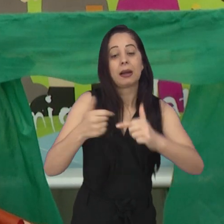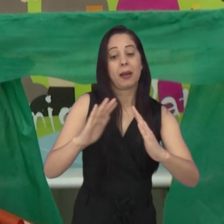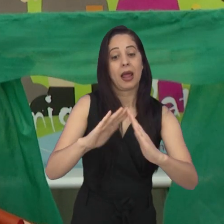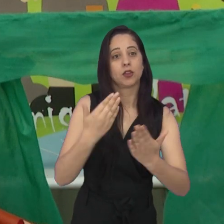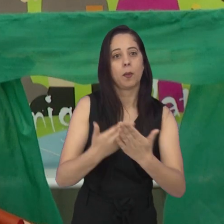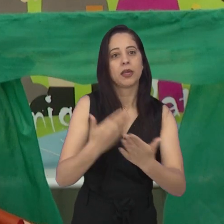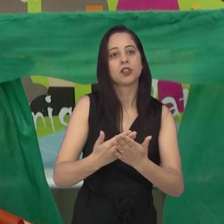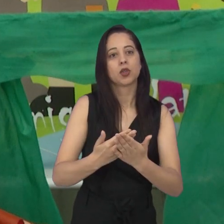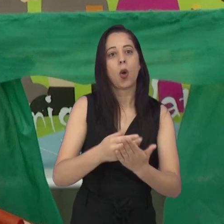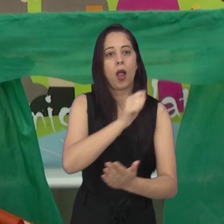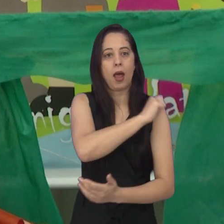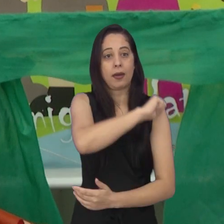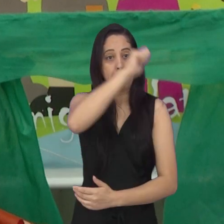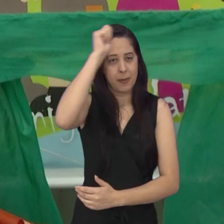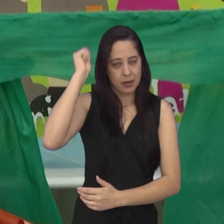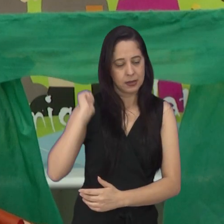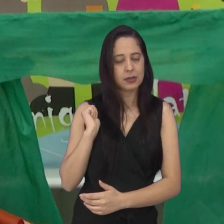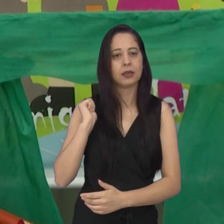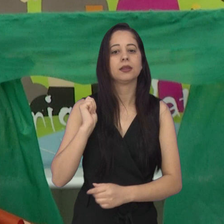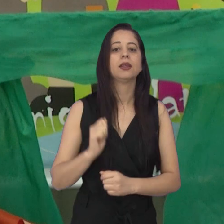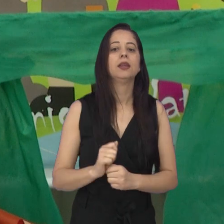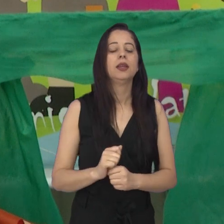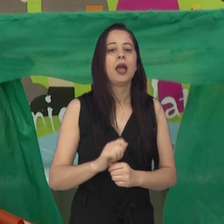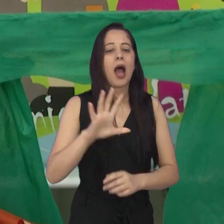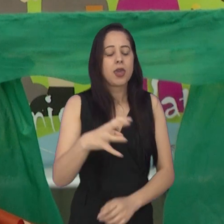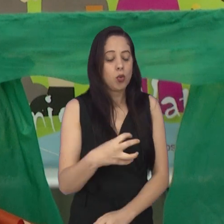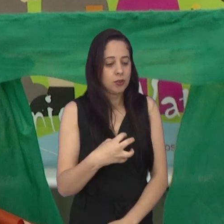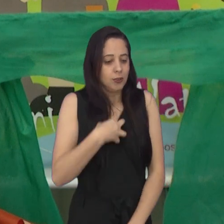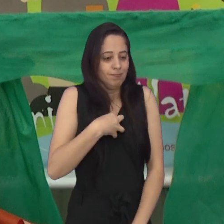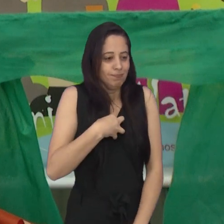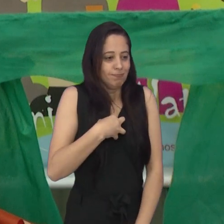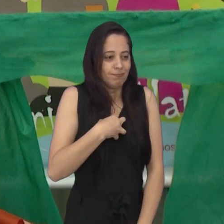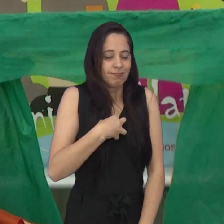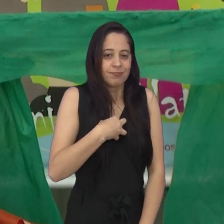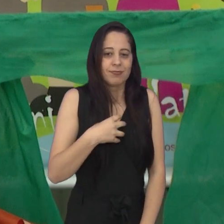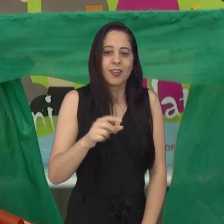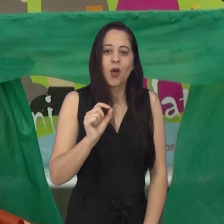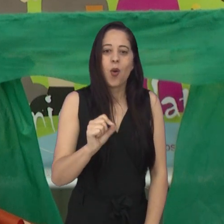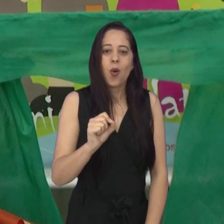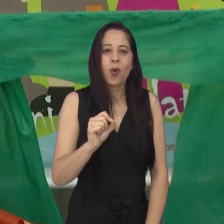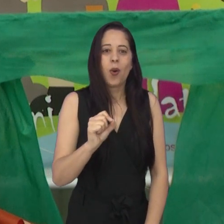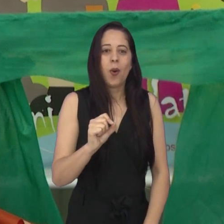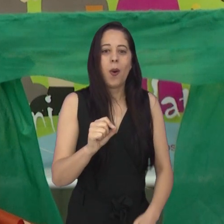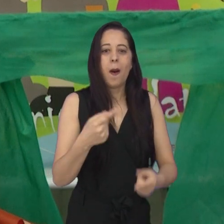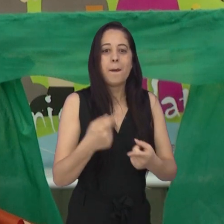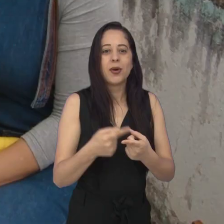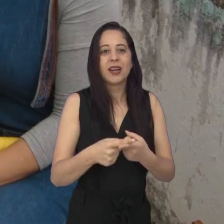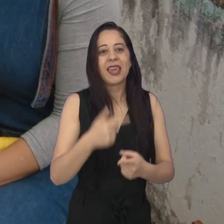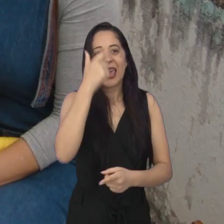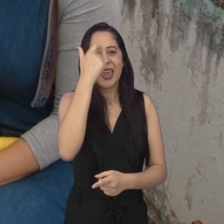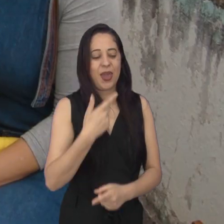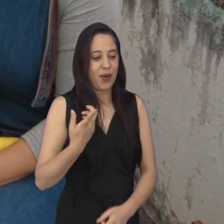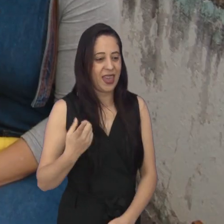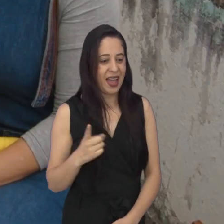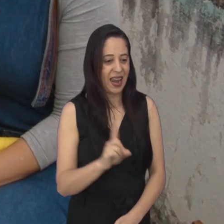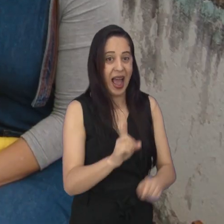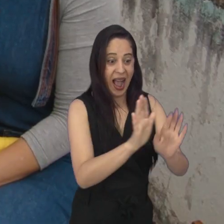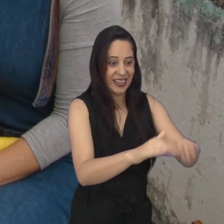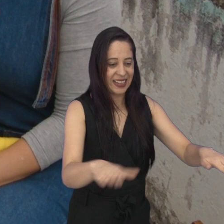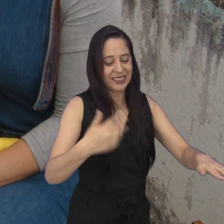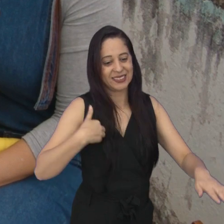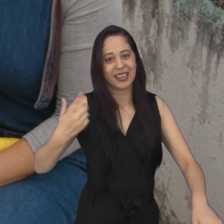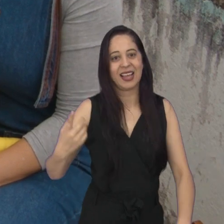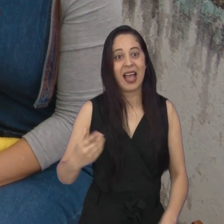anos. E lá foi uma sementinha que entrou dentro do meu coração, porque eu fazia o boa tarde das crianças. Então,